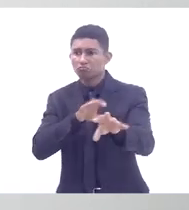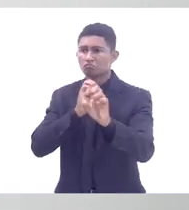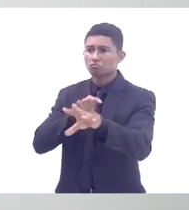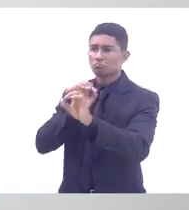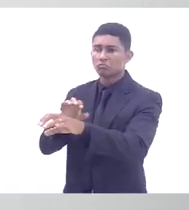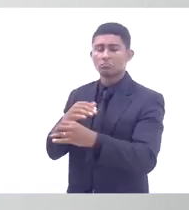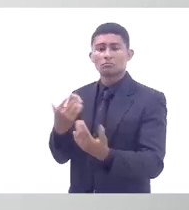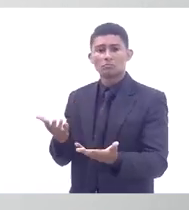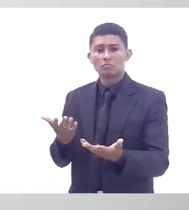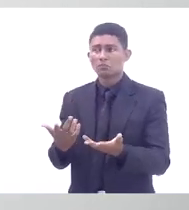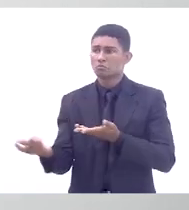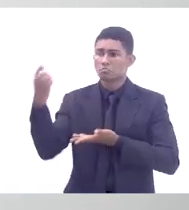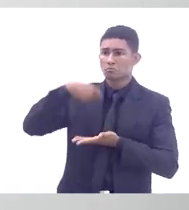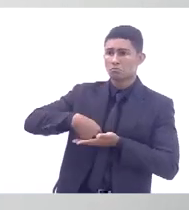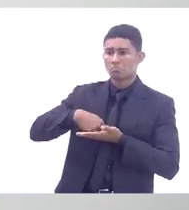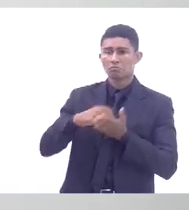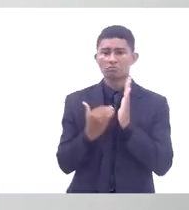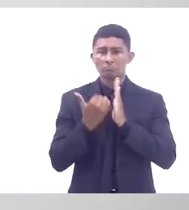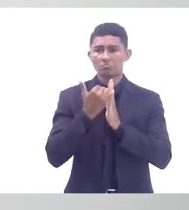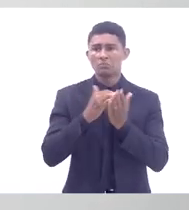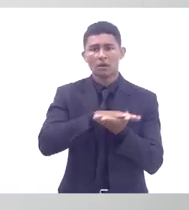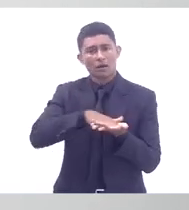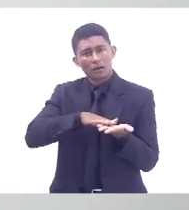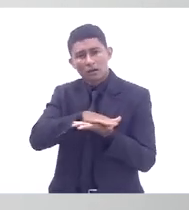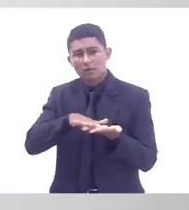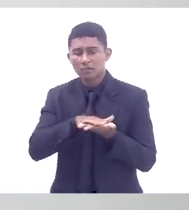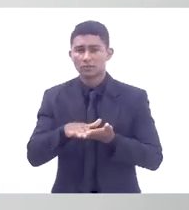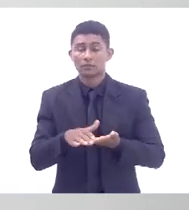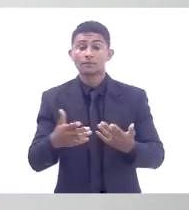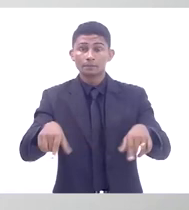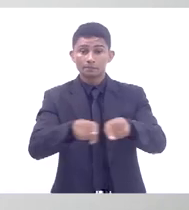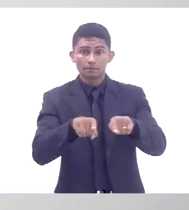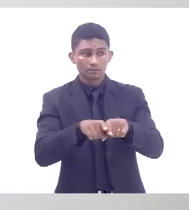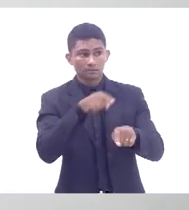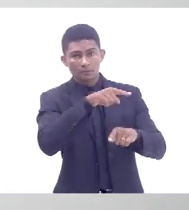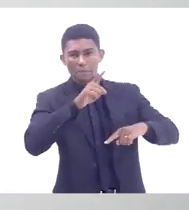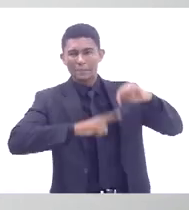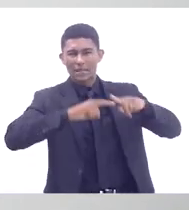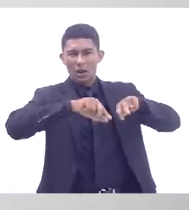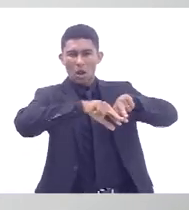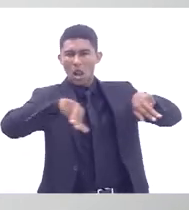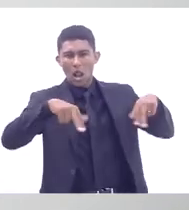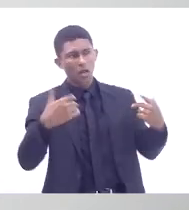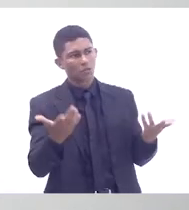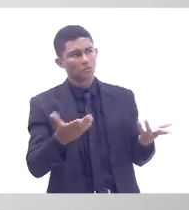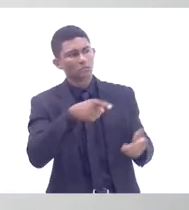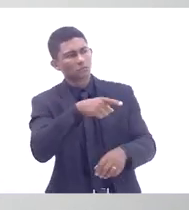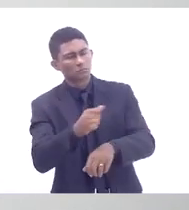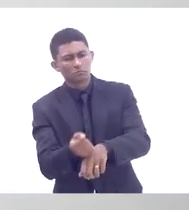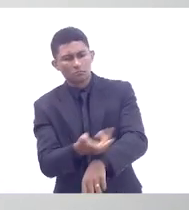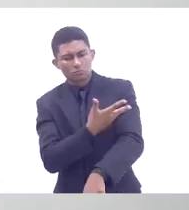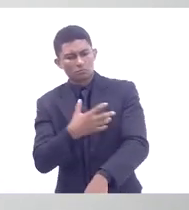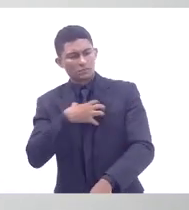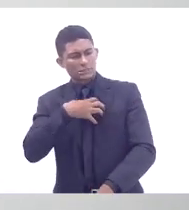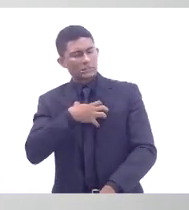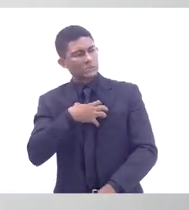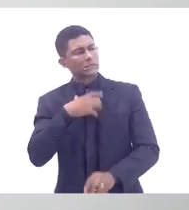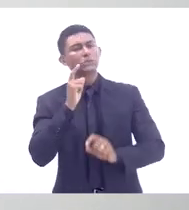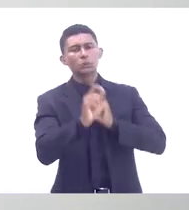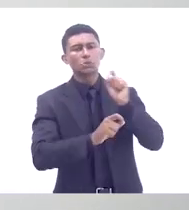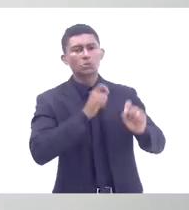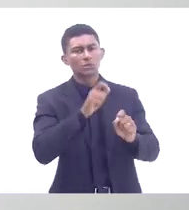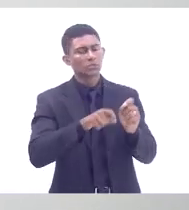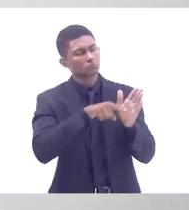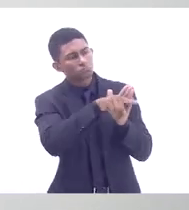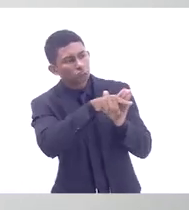e não houve diagnóstico das condições materiais ou emocionais e nem aprofundamento do debate